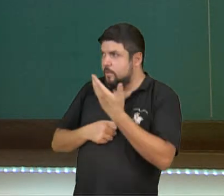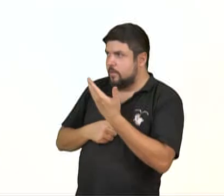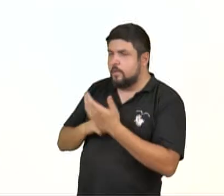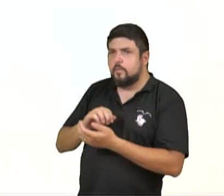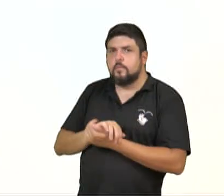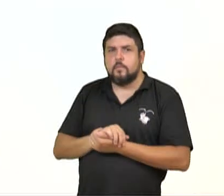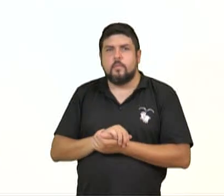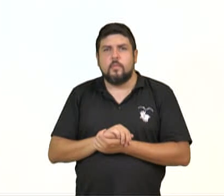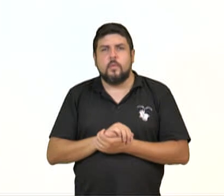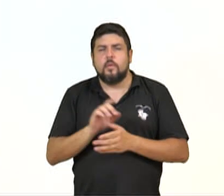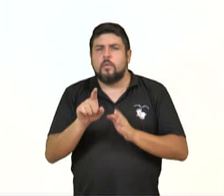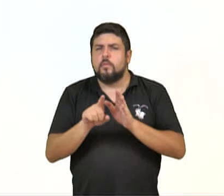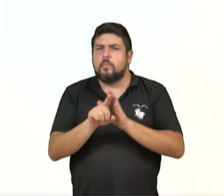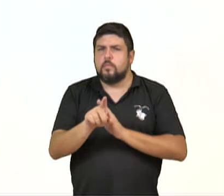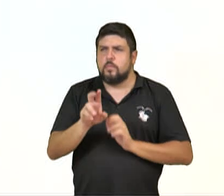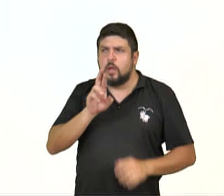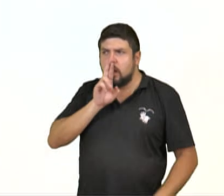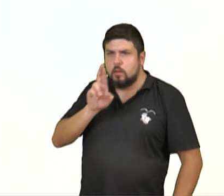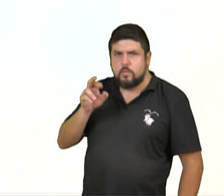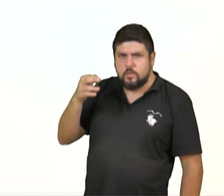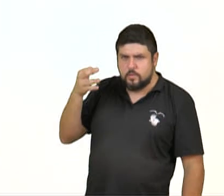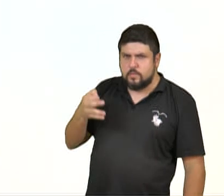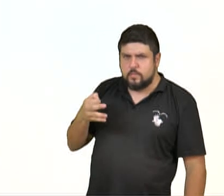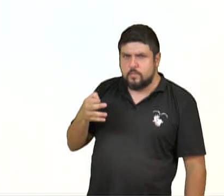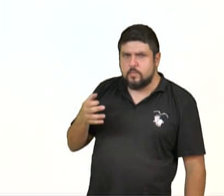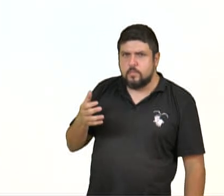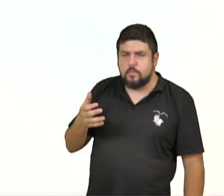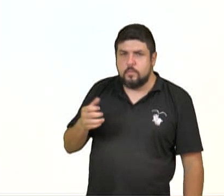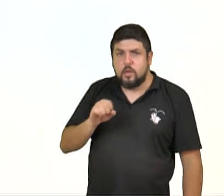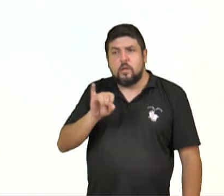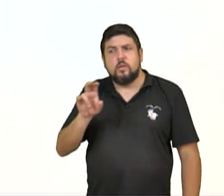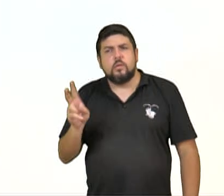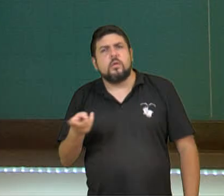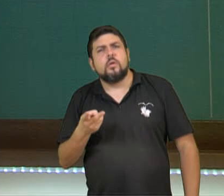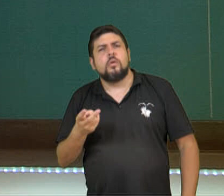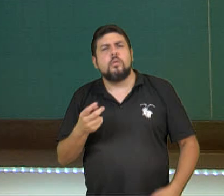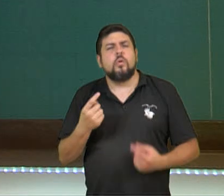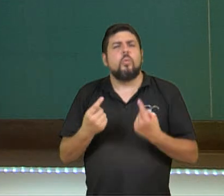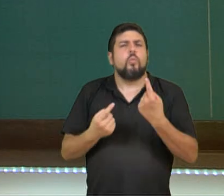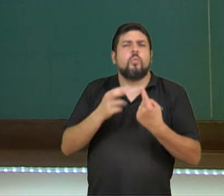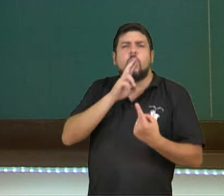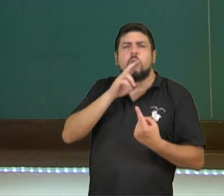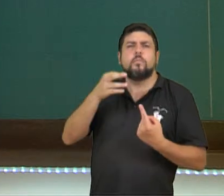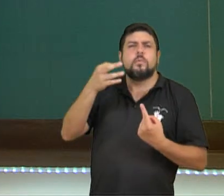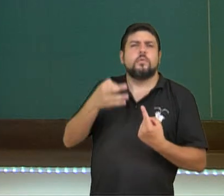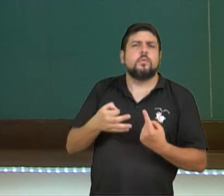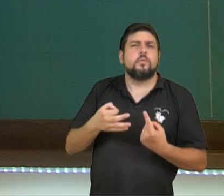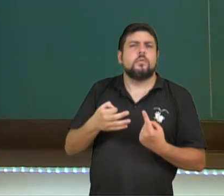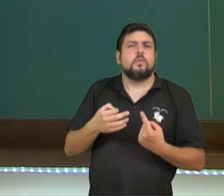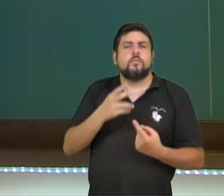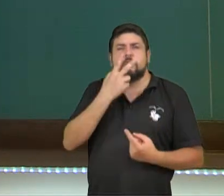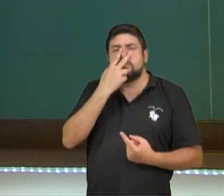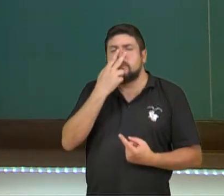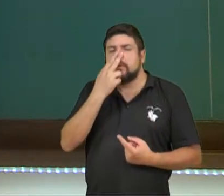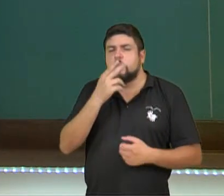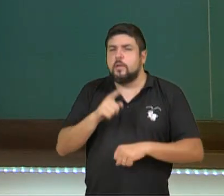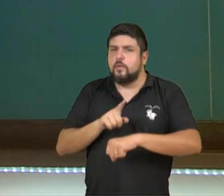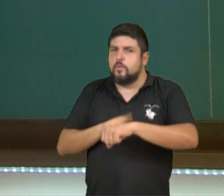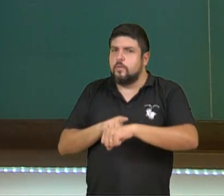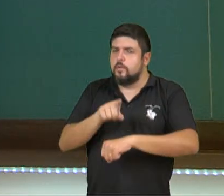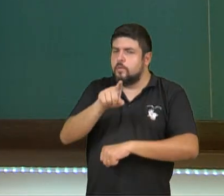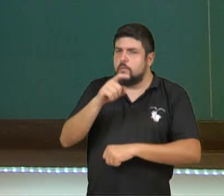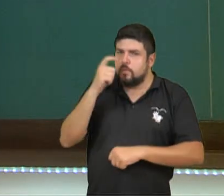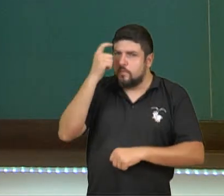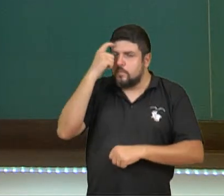a resposta dada pela aluna está correta? Caso não esteja, qual é a resposta correta? O que, que você acha? Eu vou dar um tempinho para